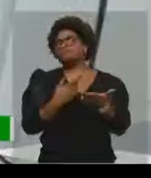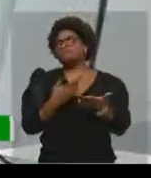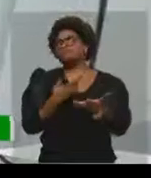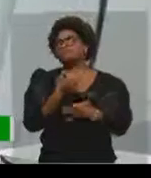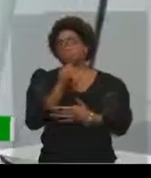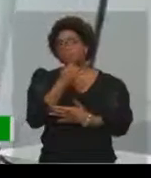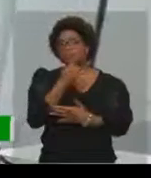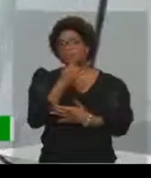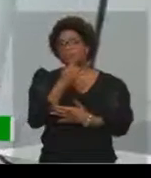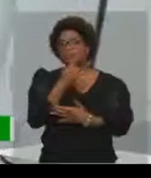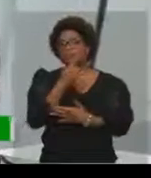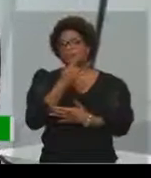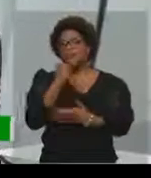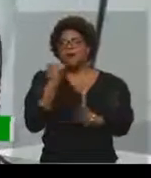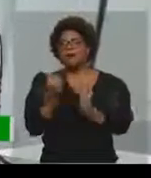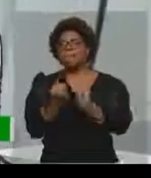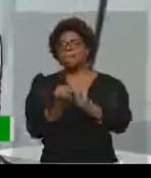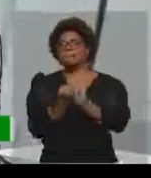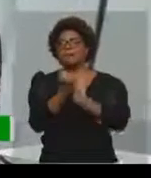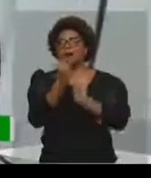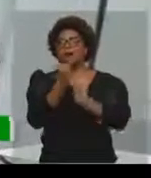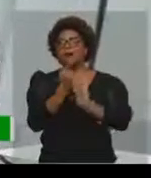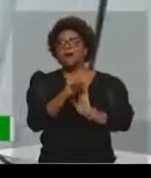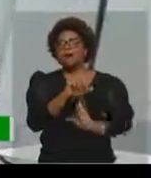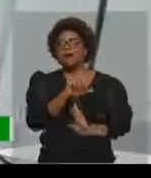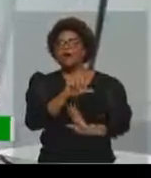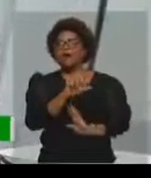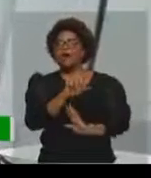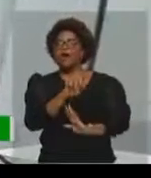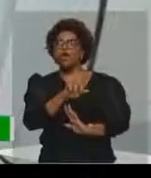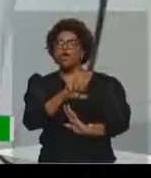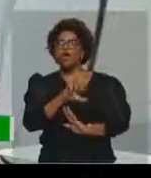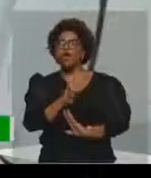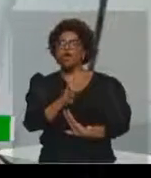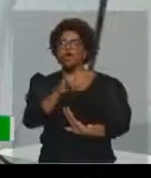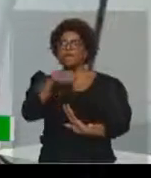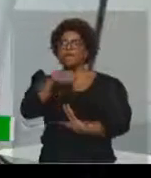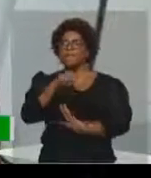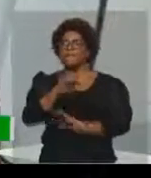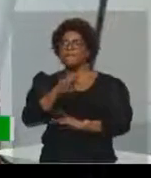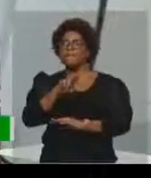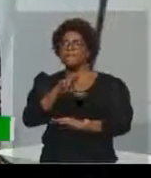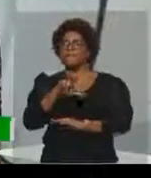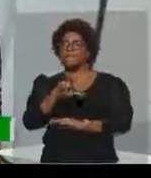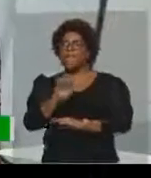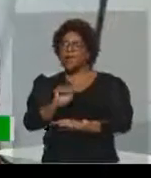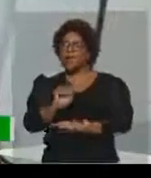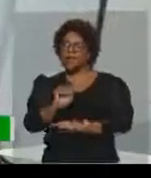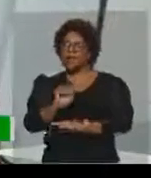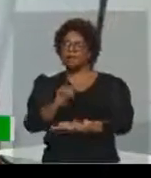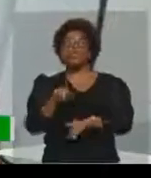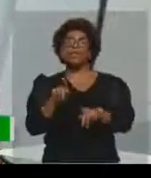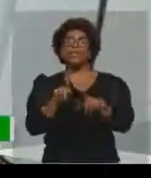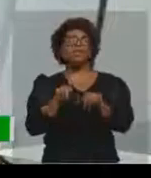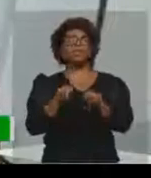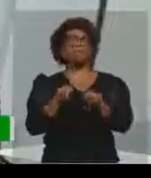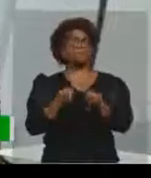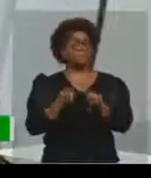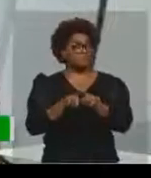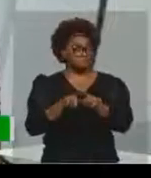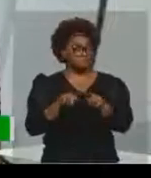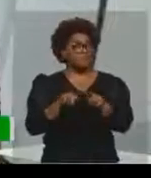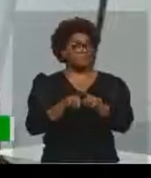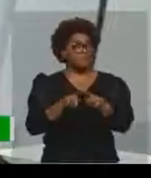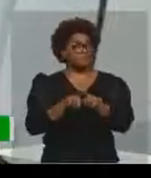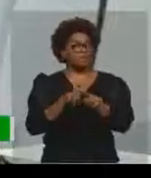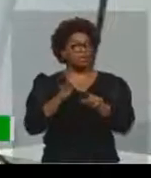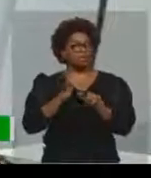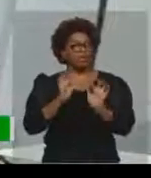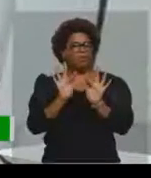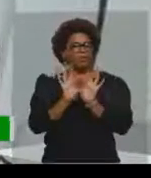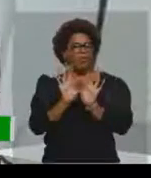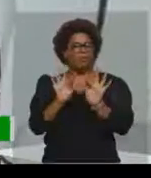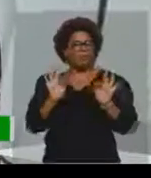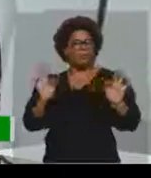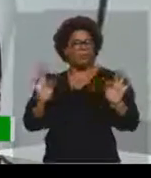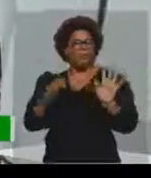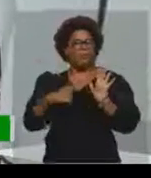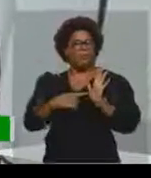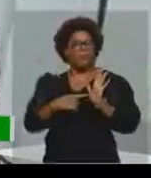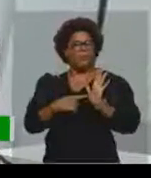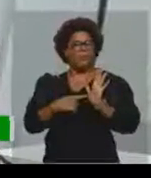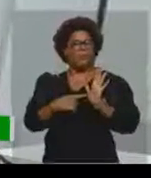e essa assinatura muitas vezes vem junto do slogan, que é aquela frase de efeito que fica bem marcada ali